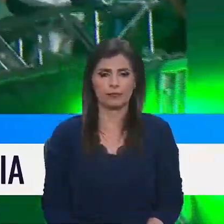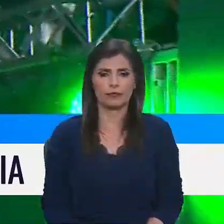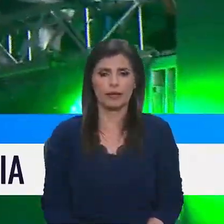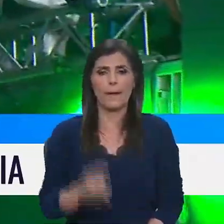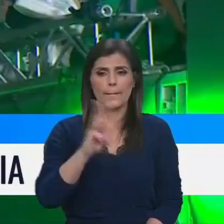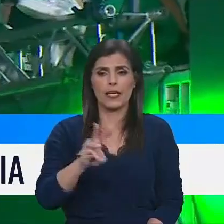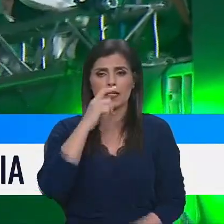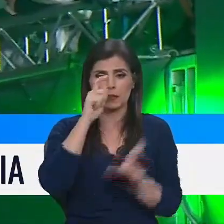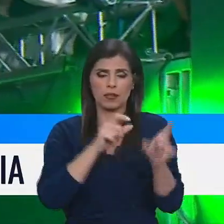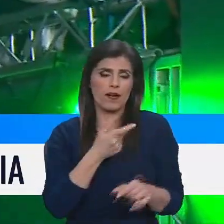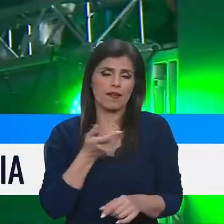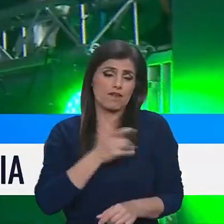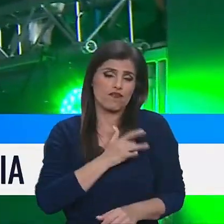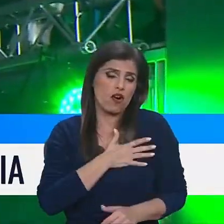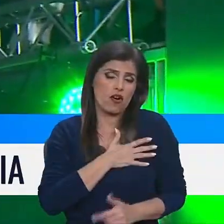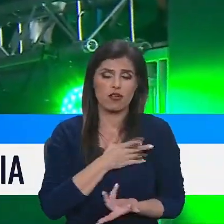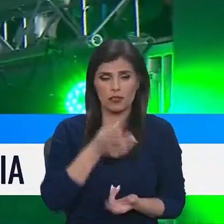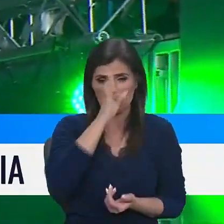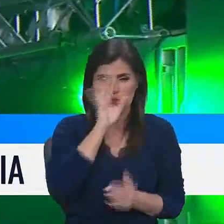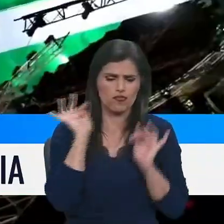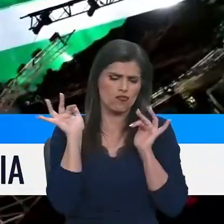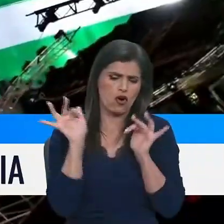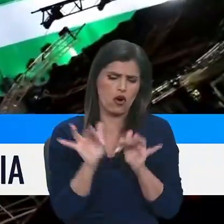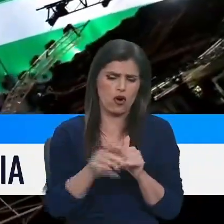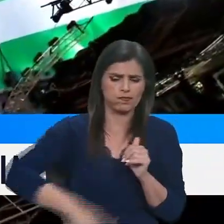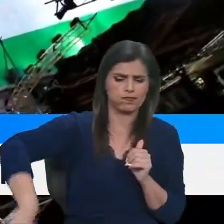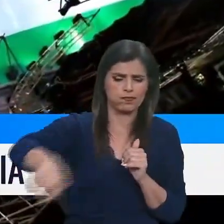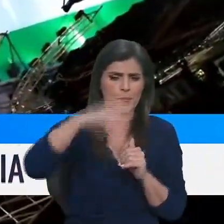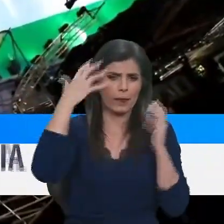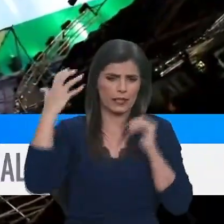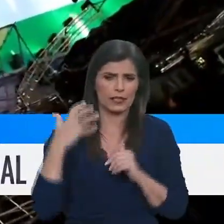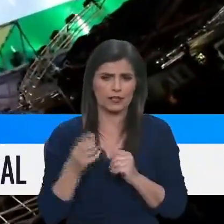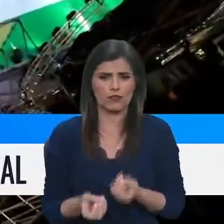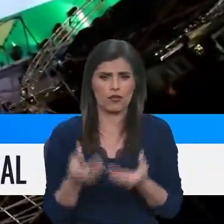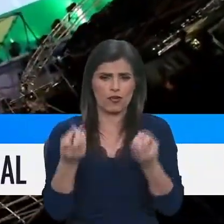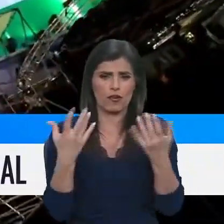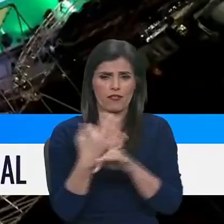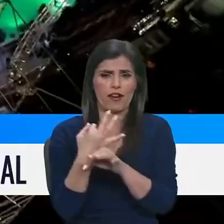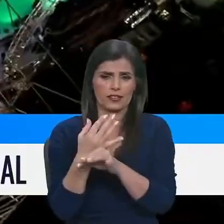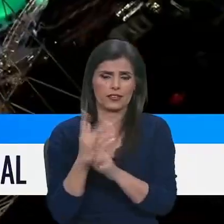Milhares de adeptos do Sporting encheram o Marquês de Pombal e iluminaram a rotunda de todos os festejos.